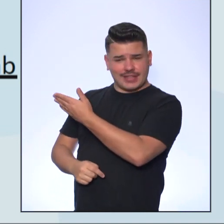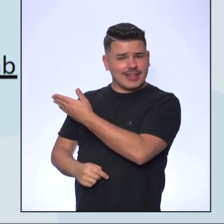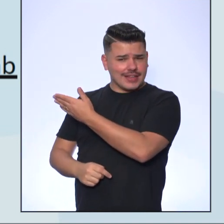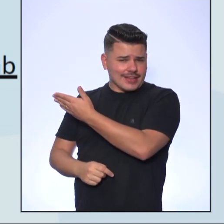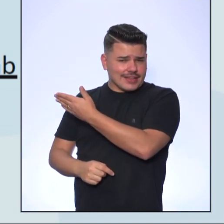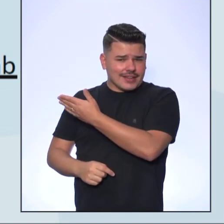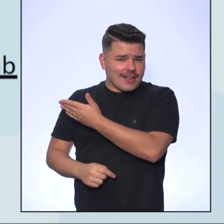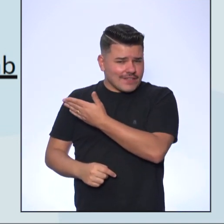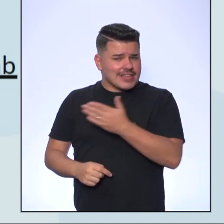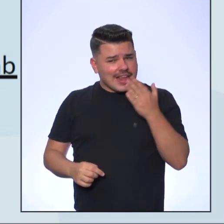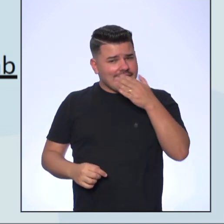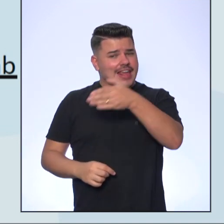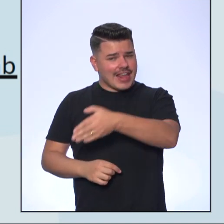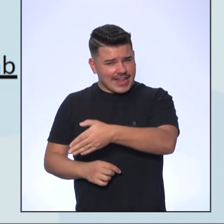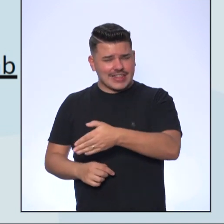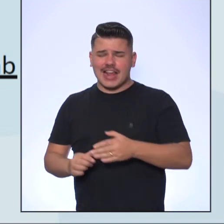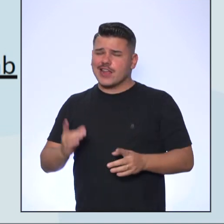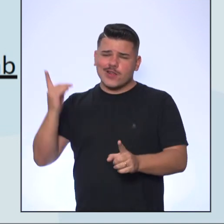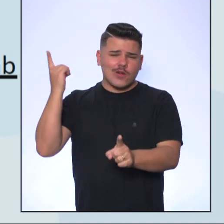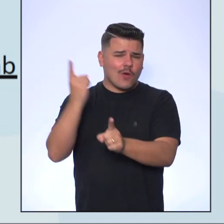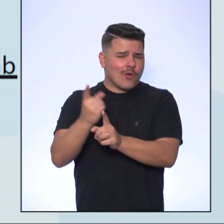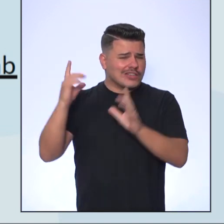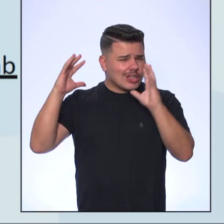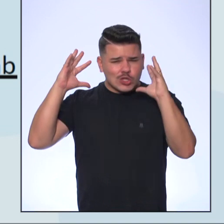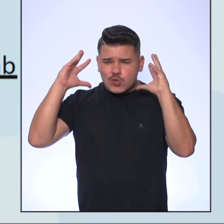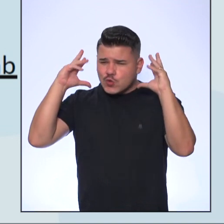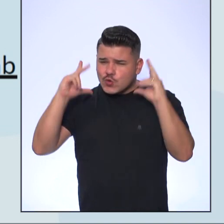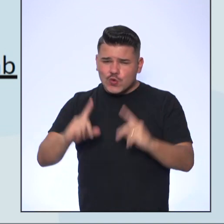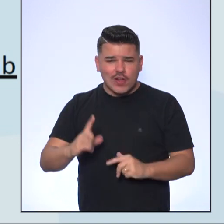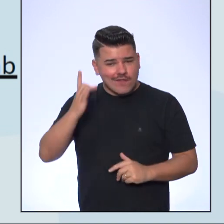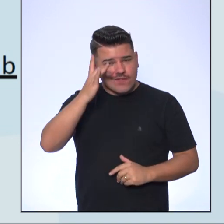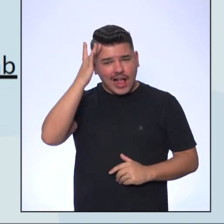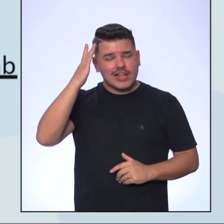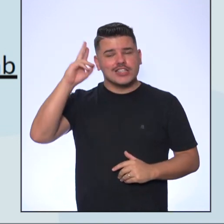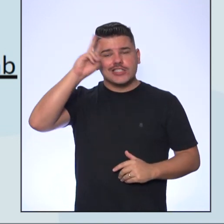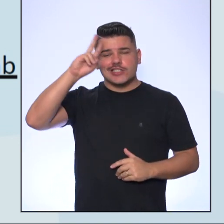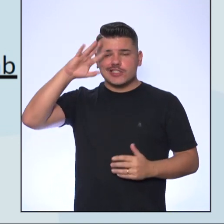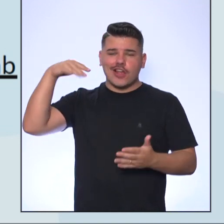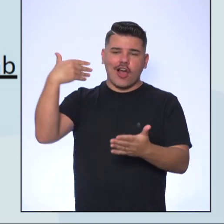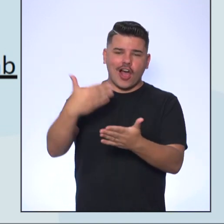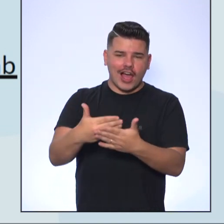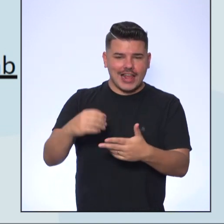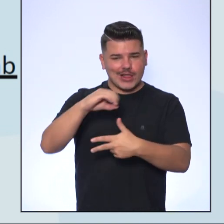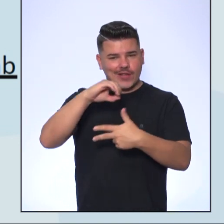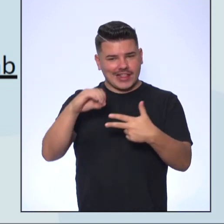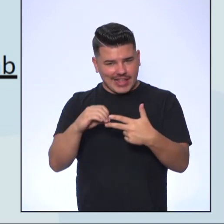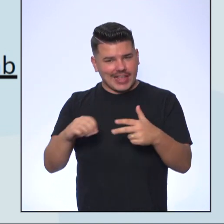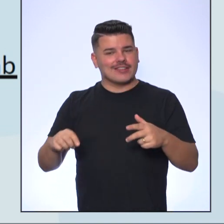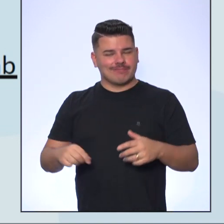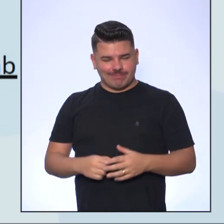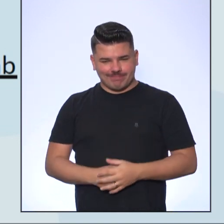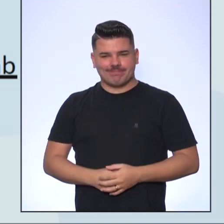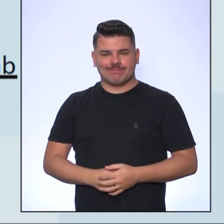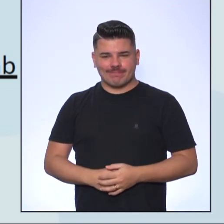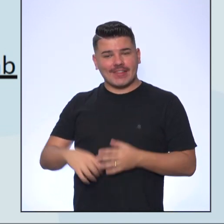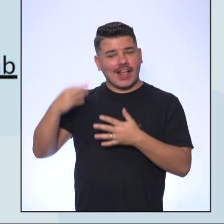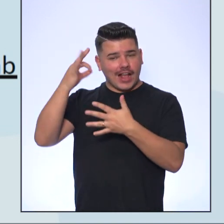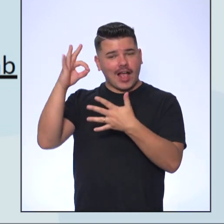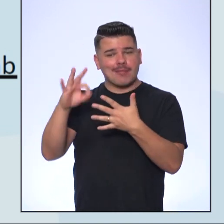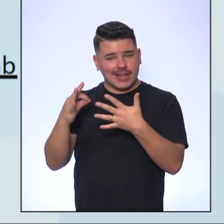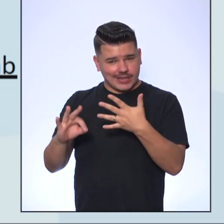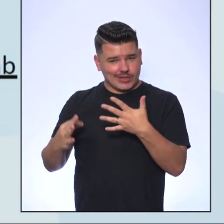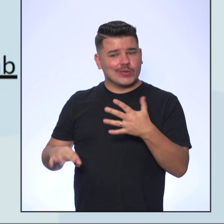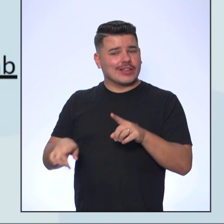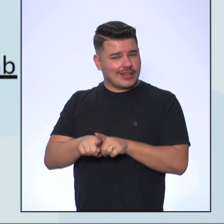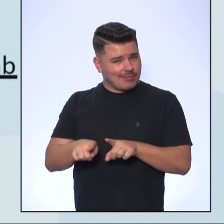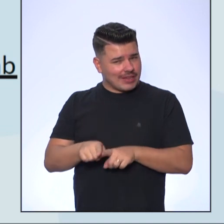site aí, você vai encontrar todas as provas da história do Enem e os seus gabaritos. É muito bacana você sentar um dia